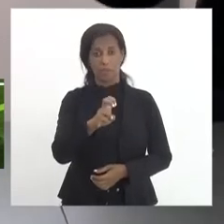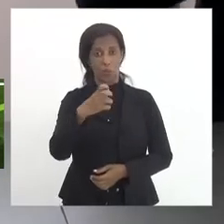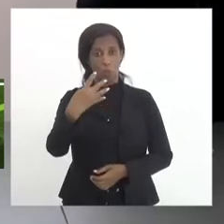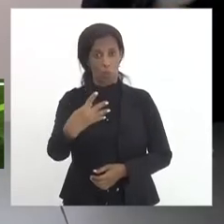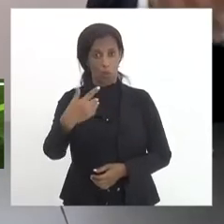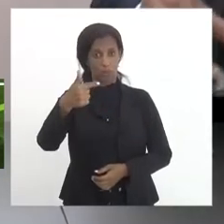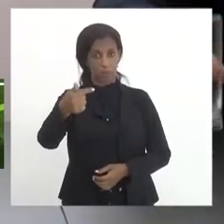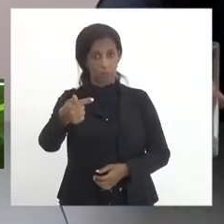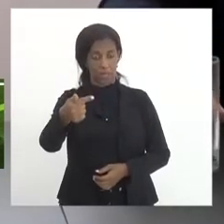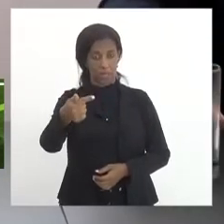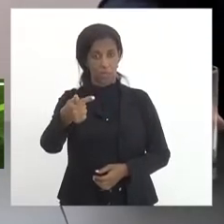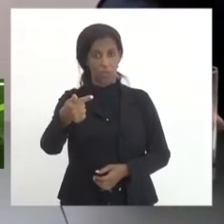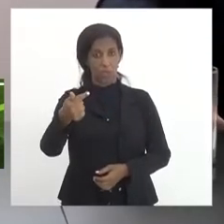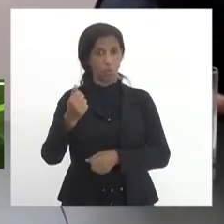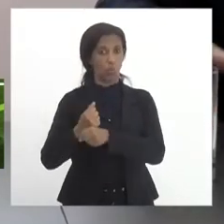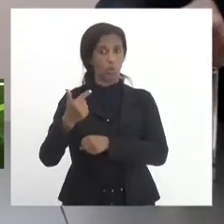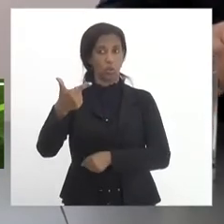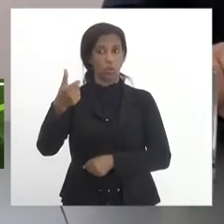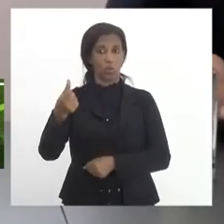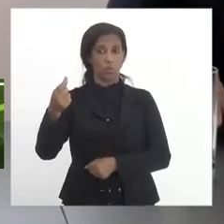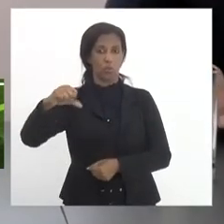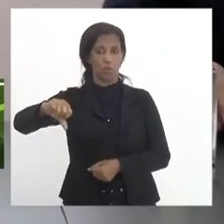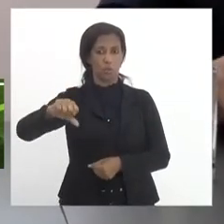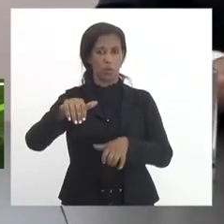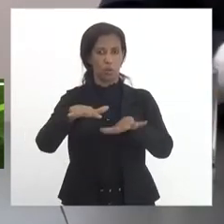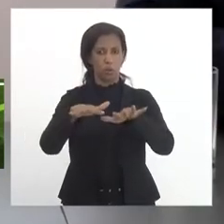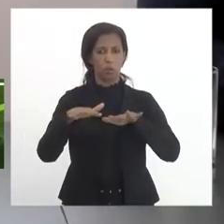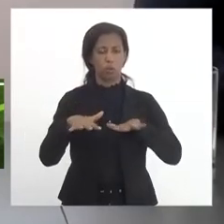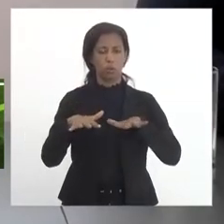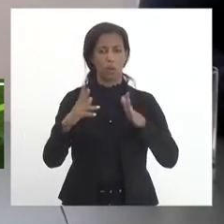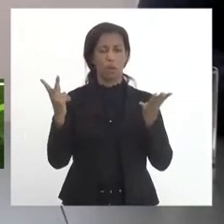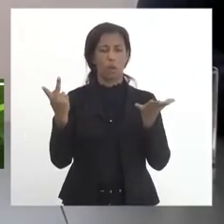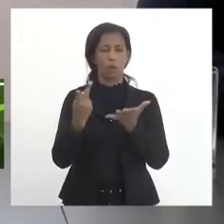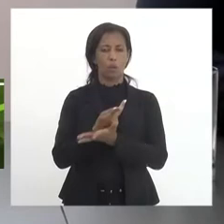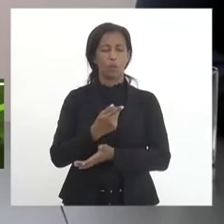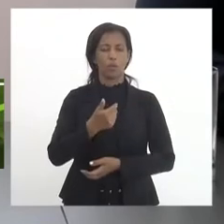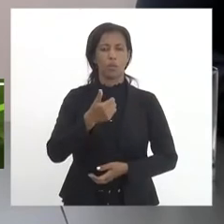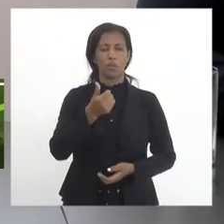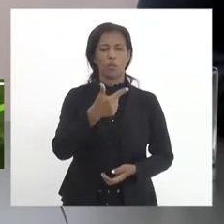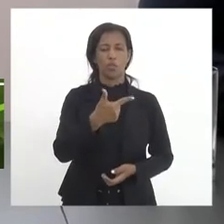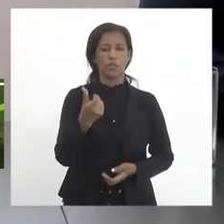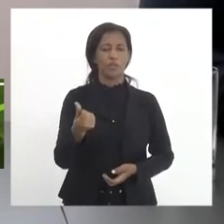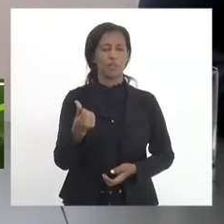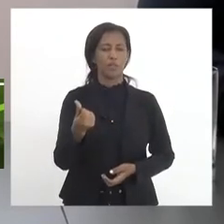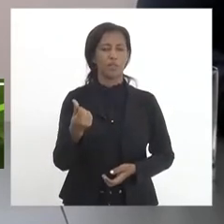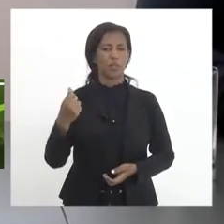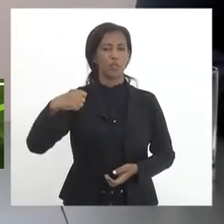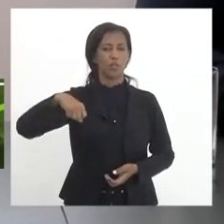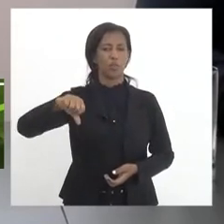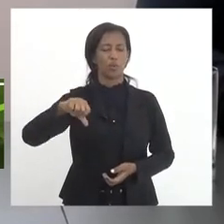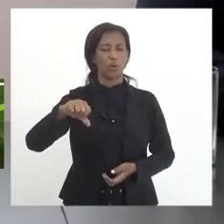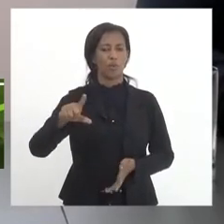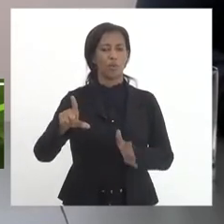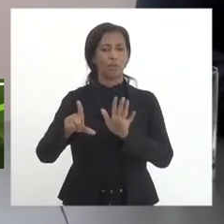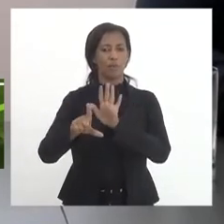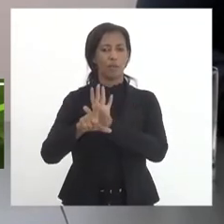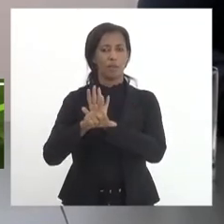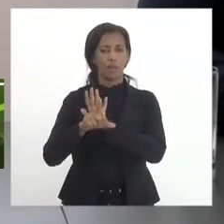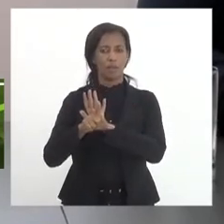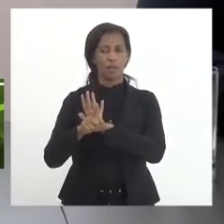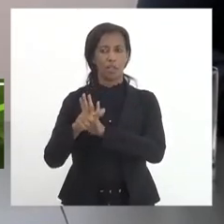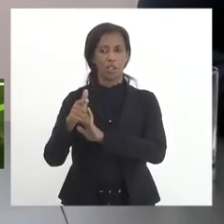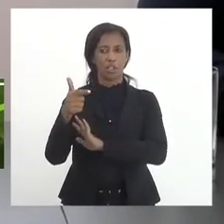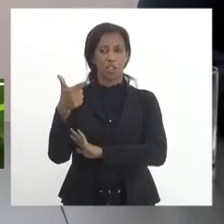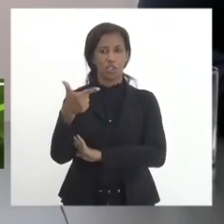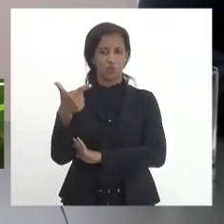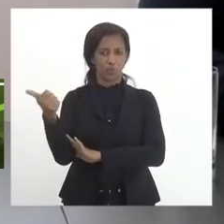1547/2019, parecer sugerido em plenário, na sessão de 29/6/2021, é prejudicabilidade por conta da lei 9302, de 10